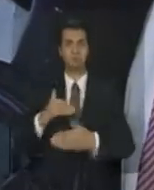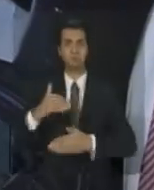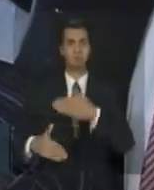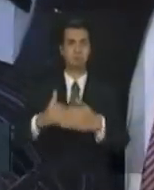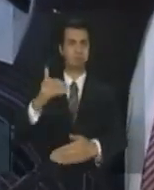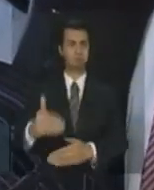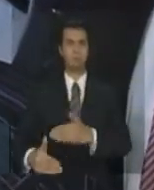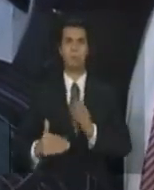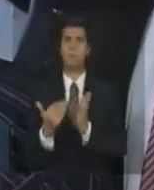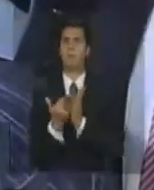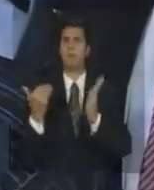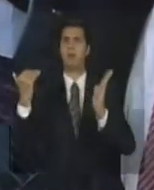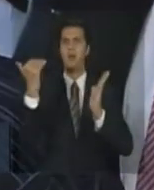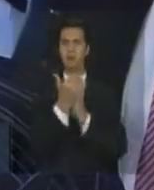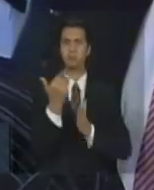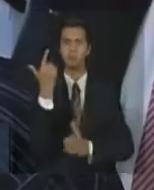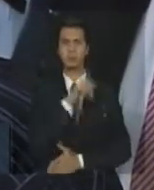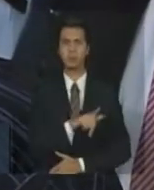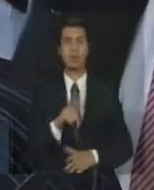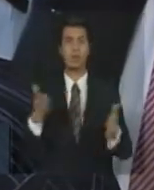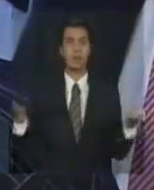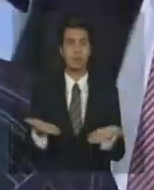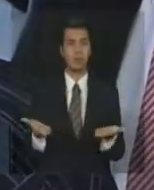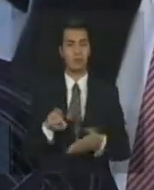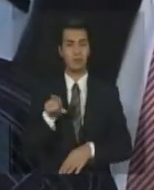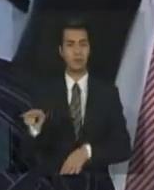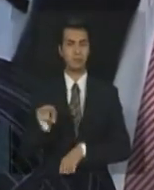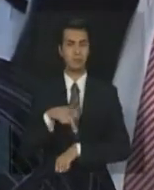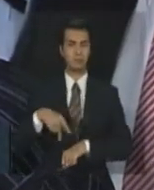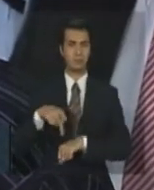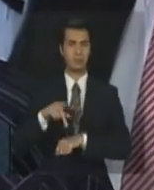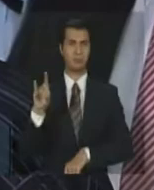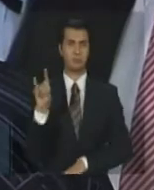cresceu, eles estão com